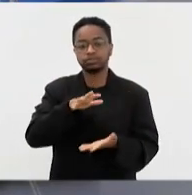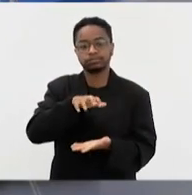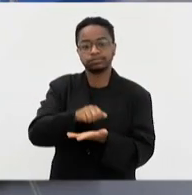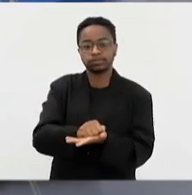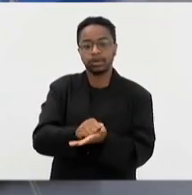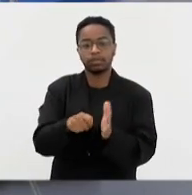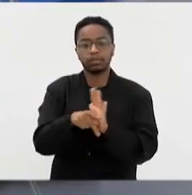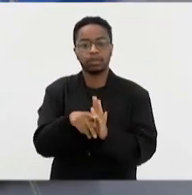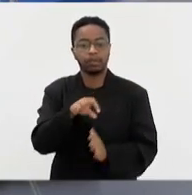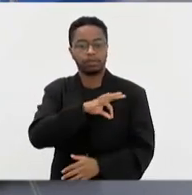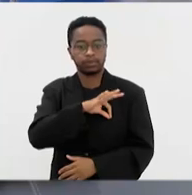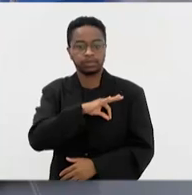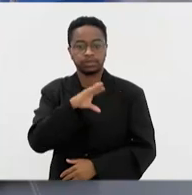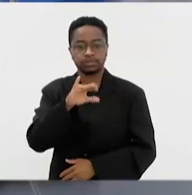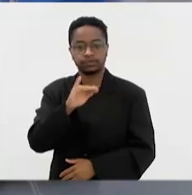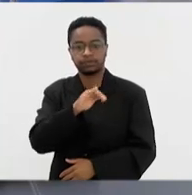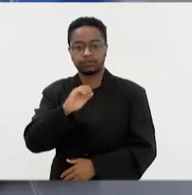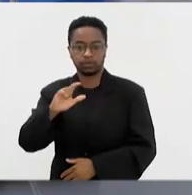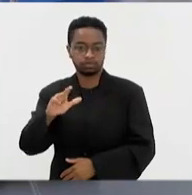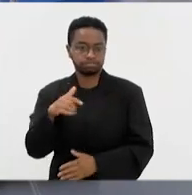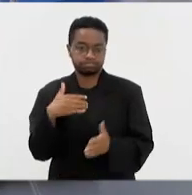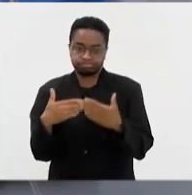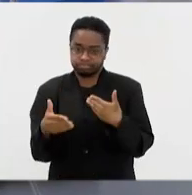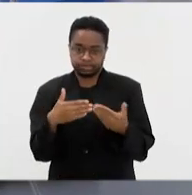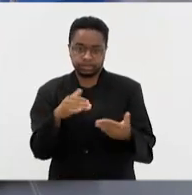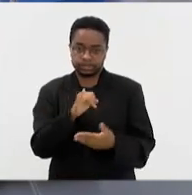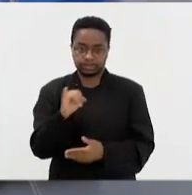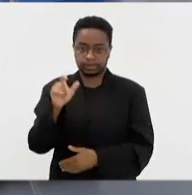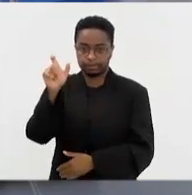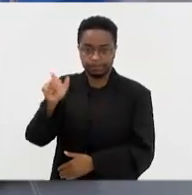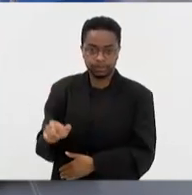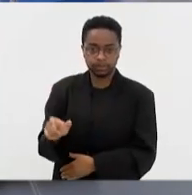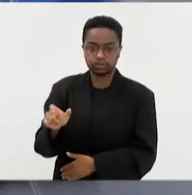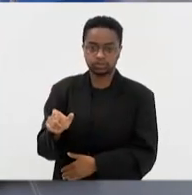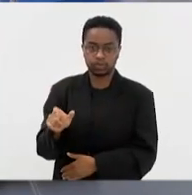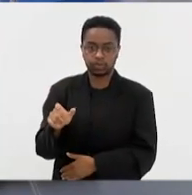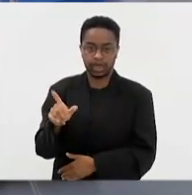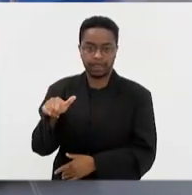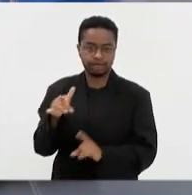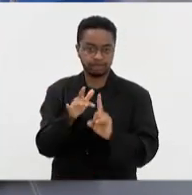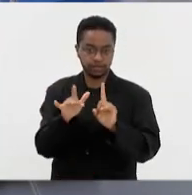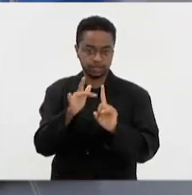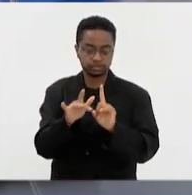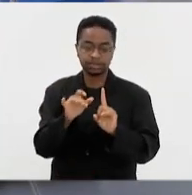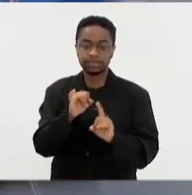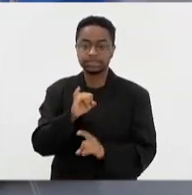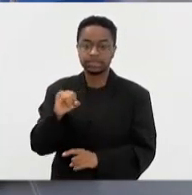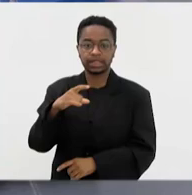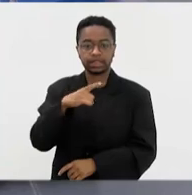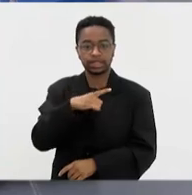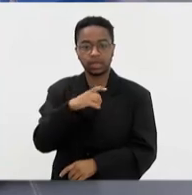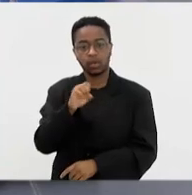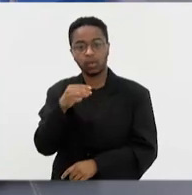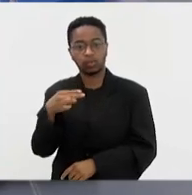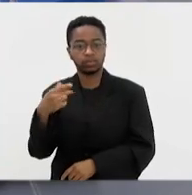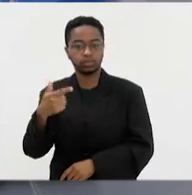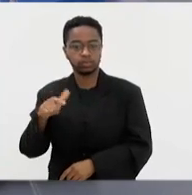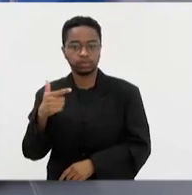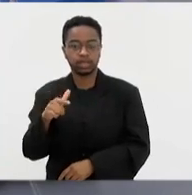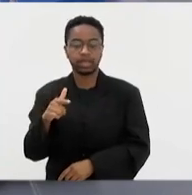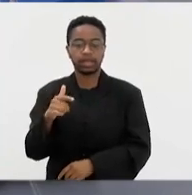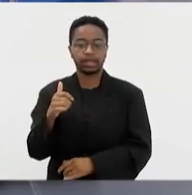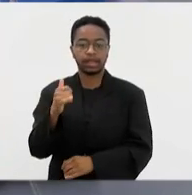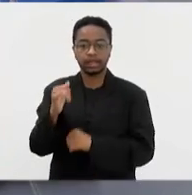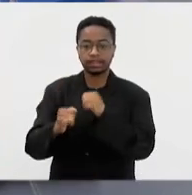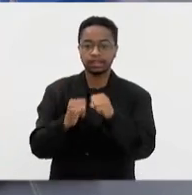Polícia Civil, independente que aquele usuário, na condição de vítima, esteja ou não com dados da